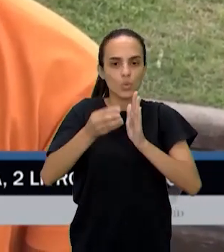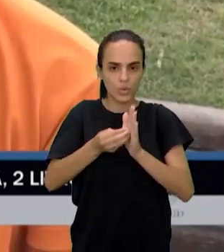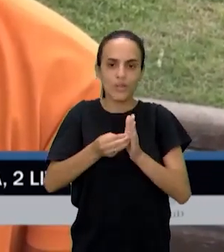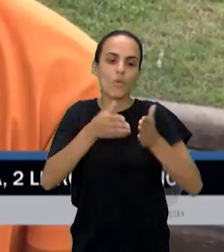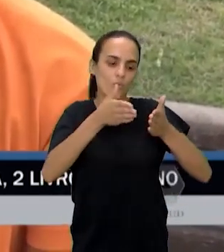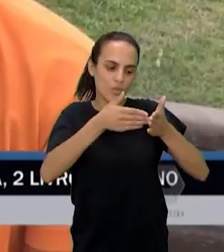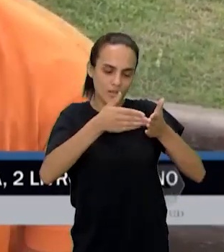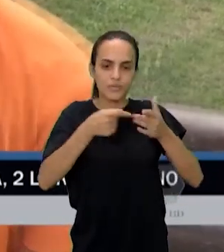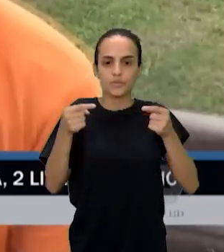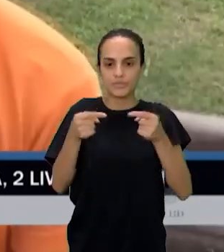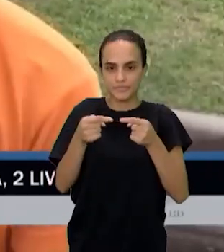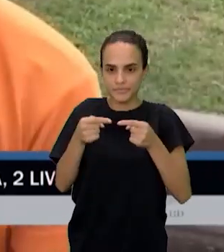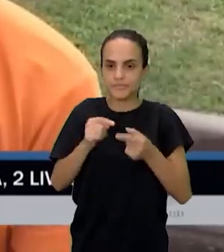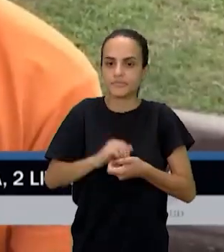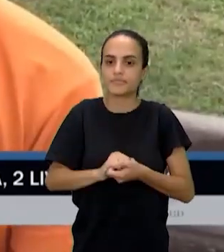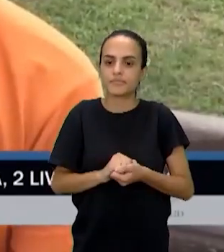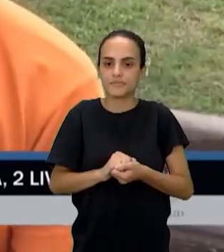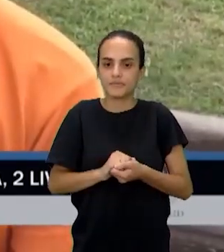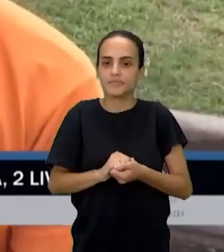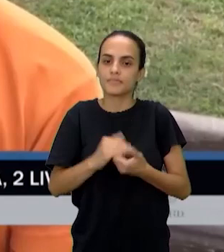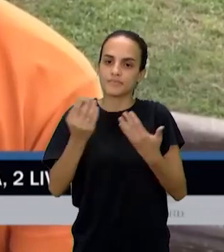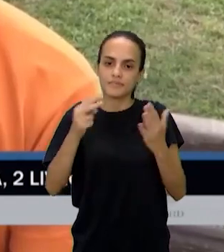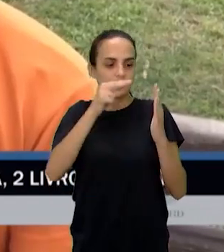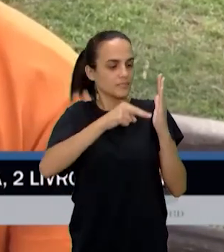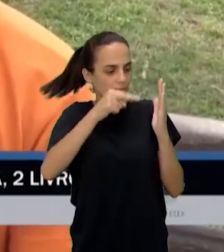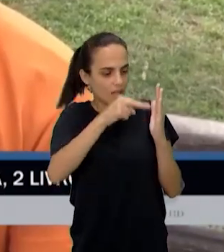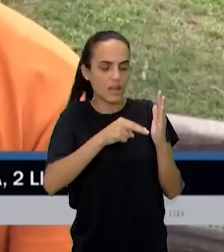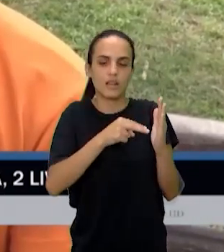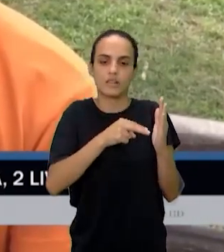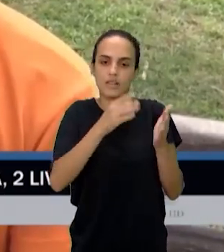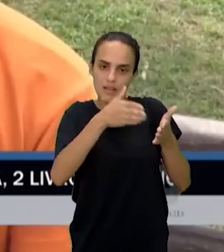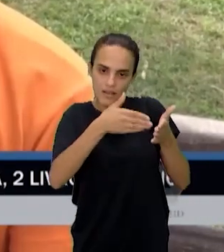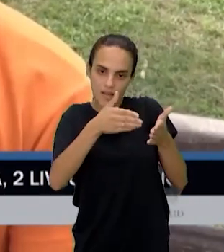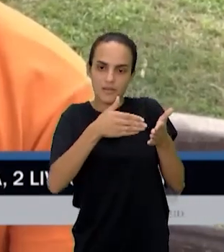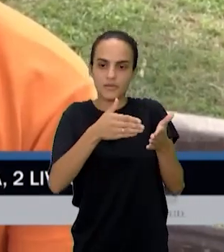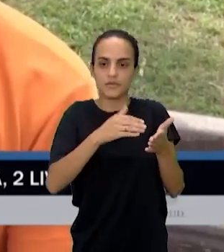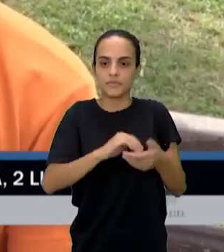livros vão me ajudar cada vez mais. Eu leio livros